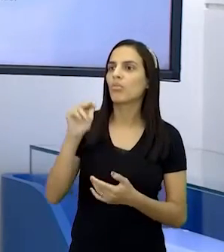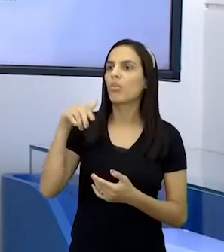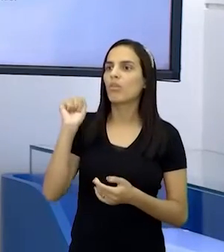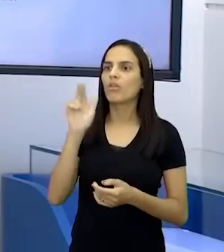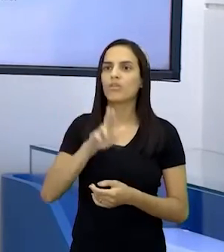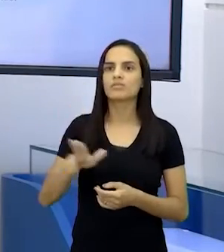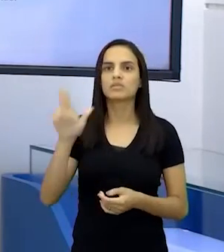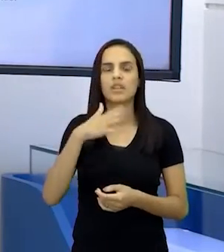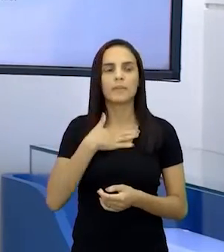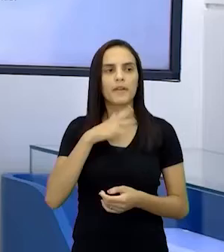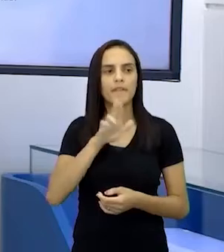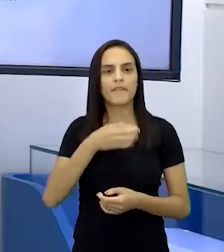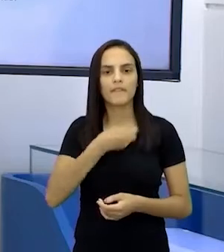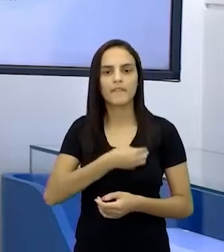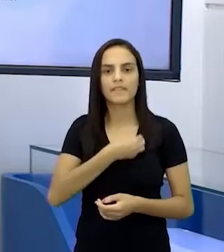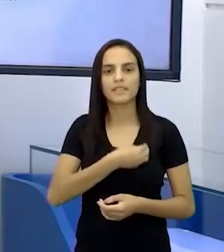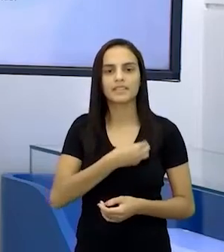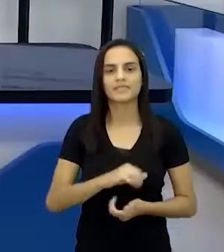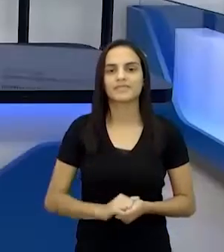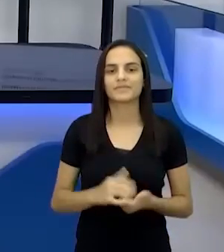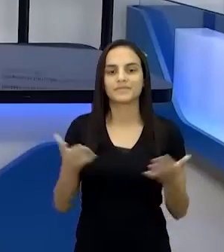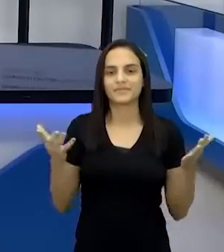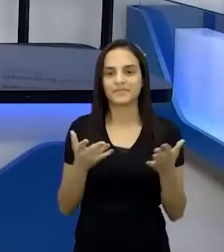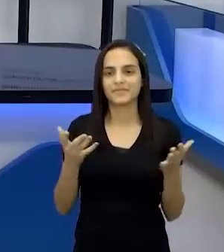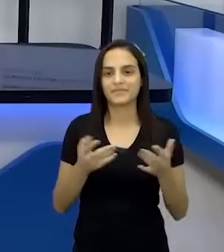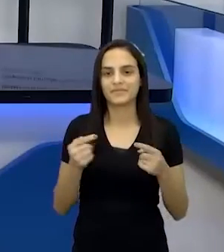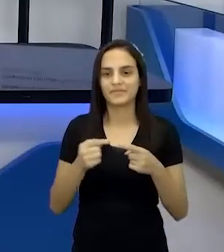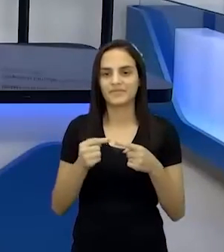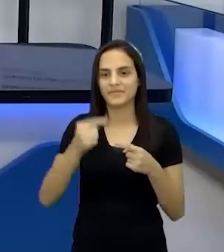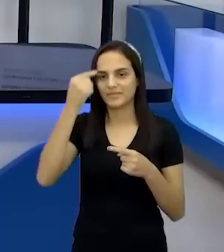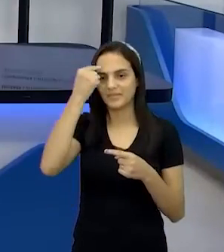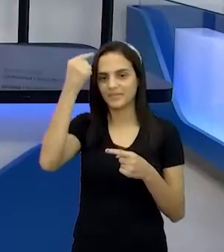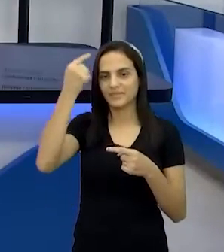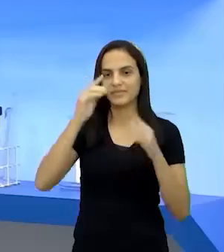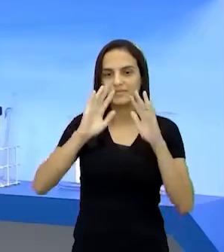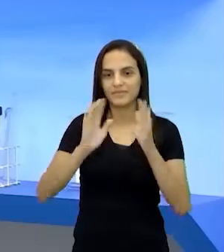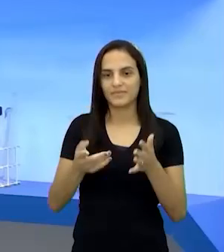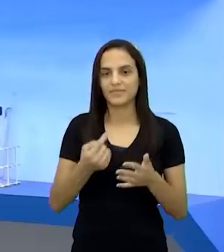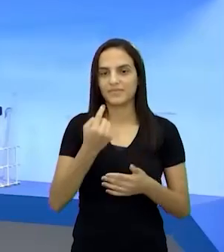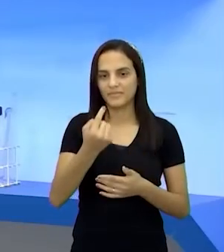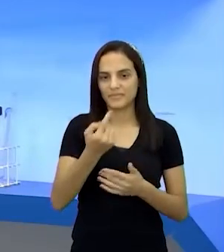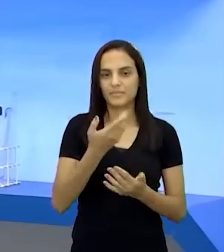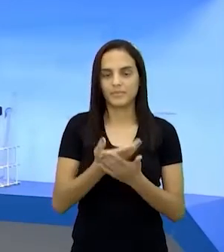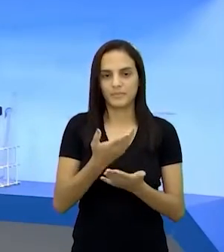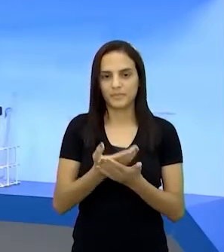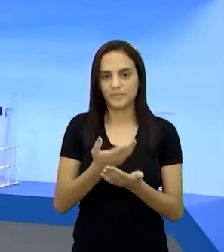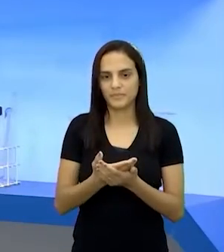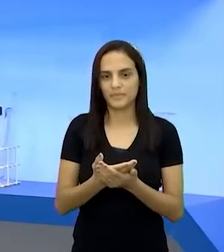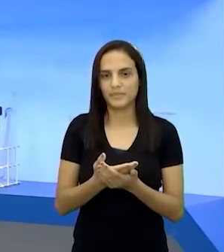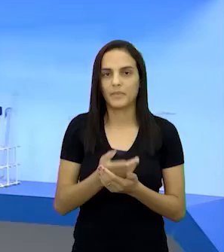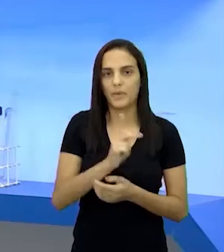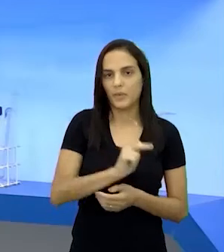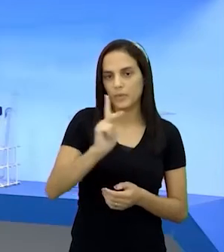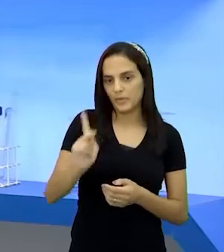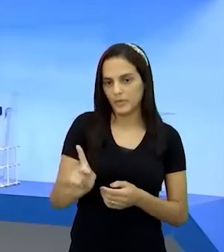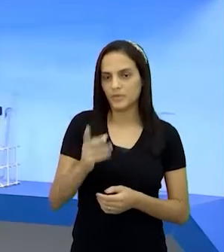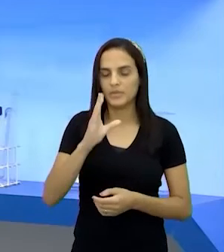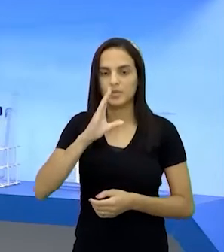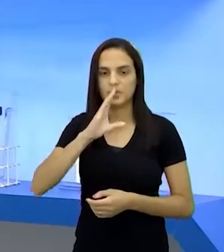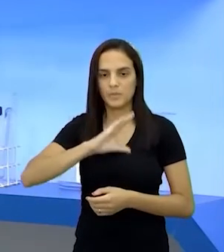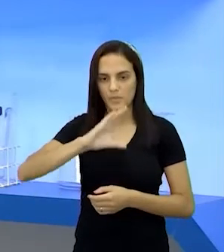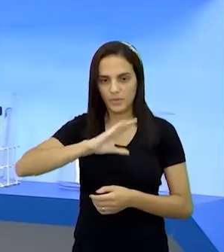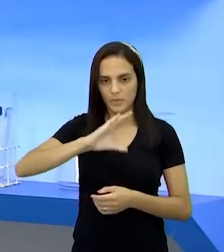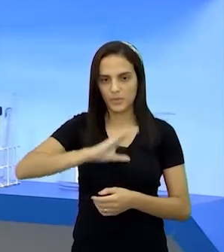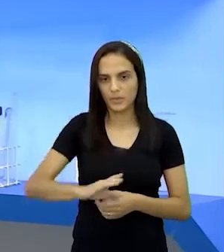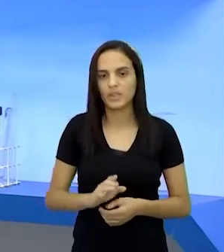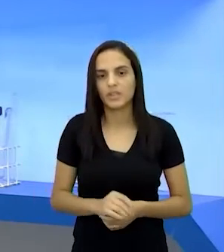vida? É verdade. Agora a gente vai conversar. Você já imaginou uma aula valendo, assim, cotidiana, em que um professor de língua portuguesa